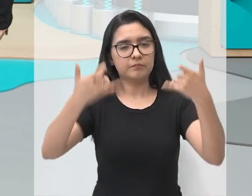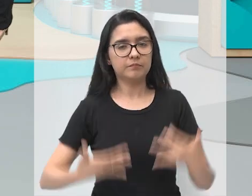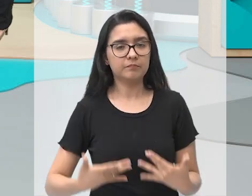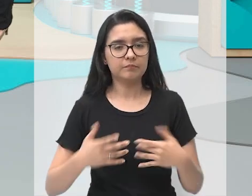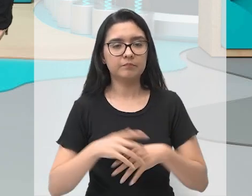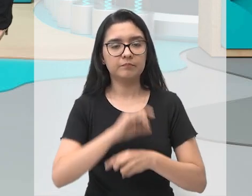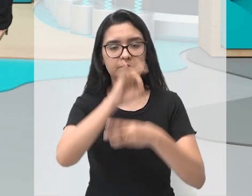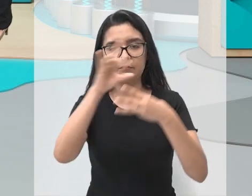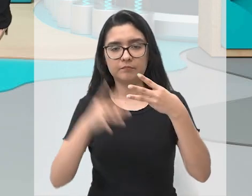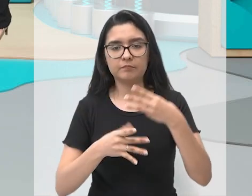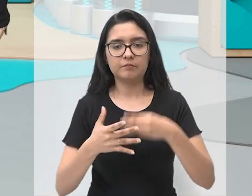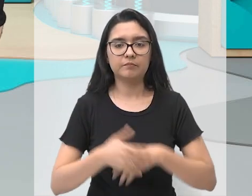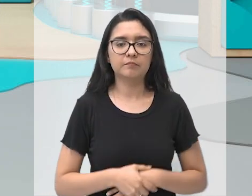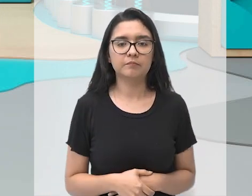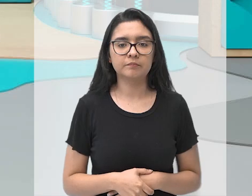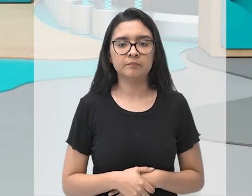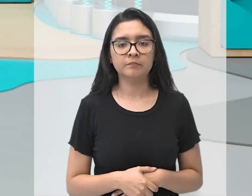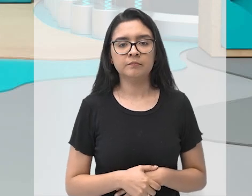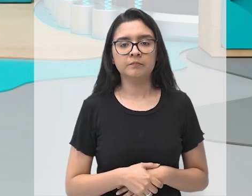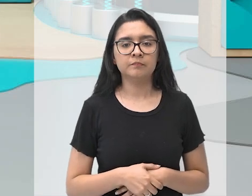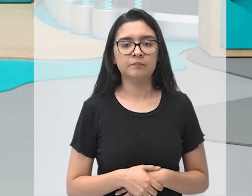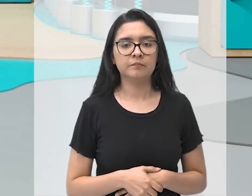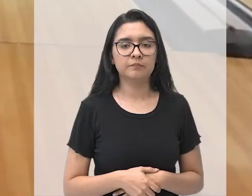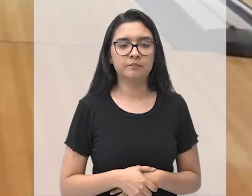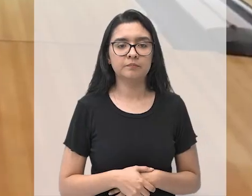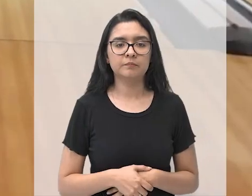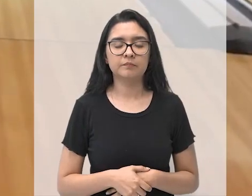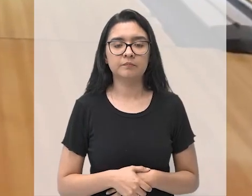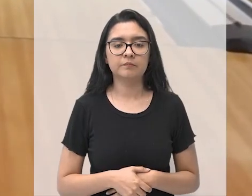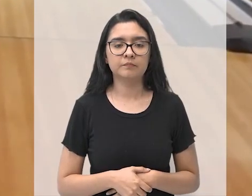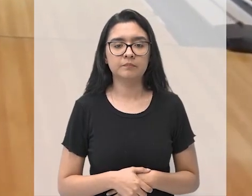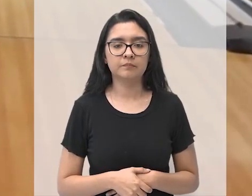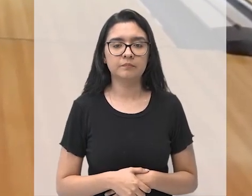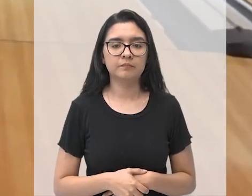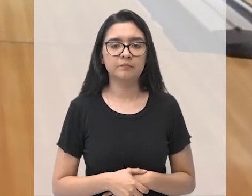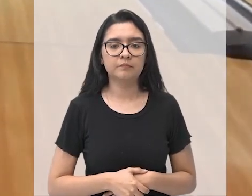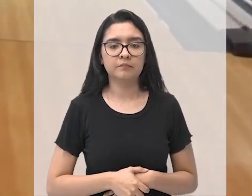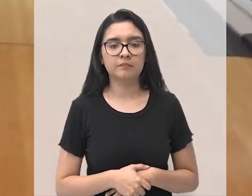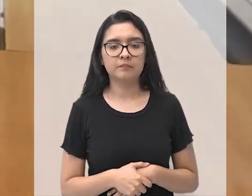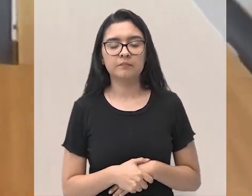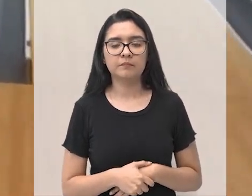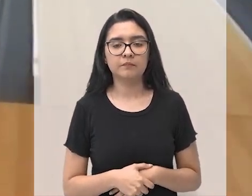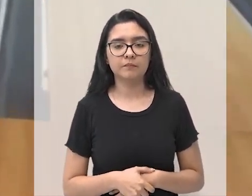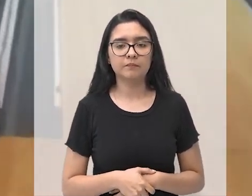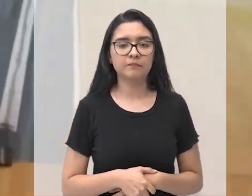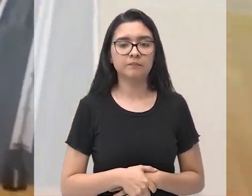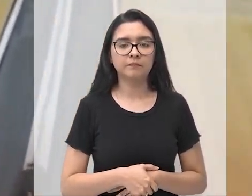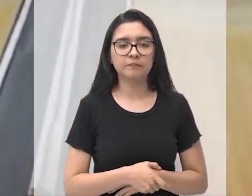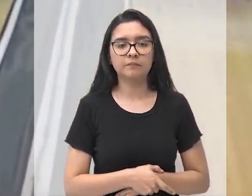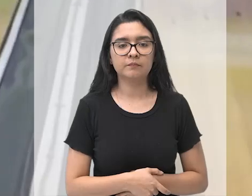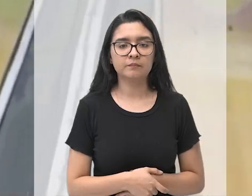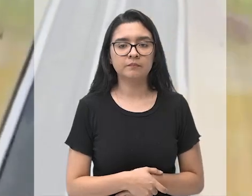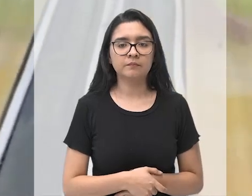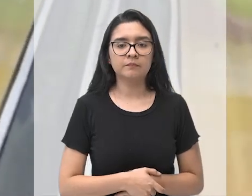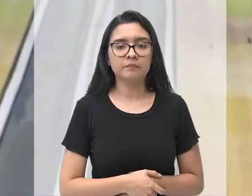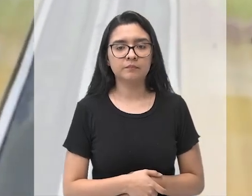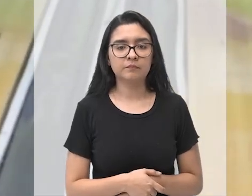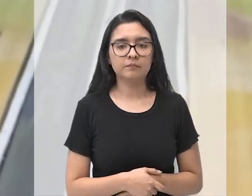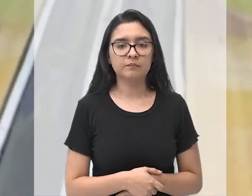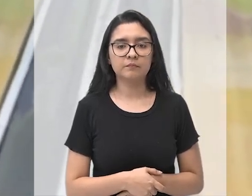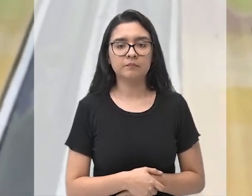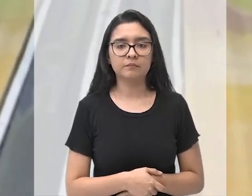primeira principal característica, não há confronto direto entre os participantes,